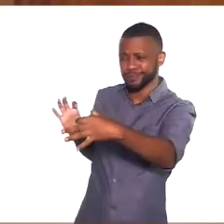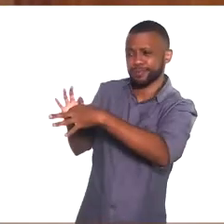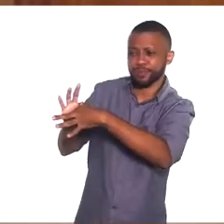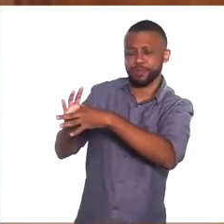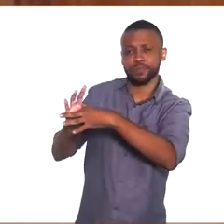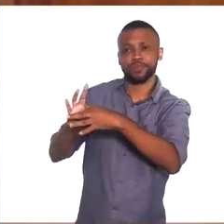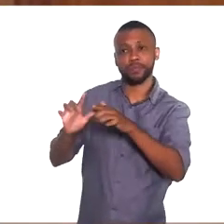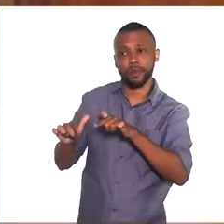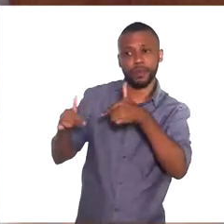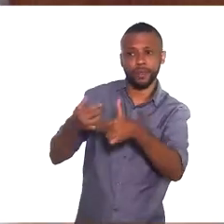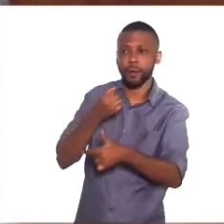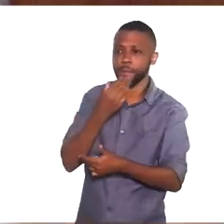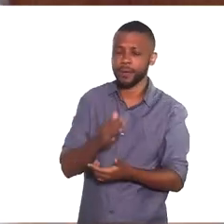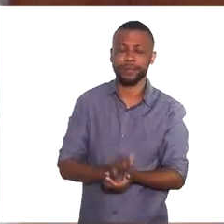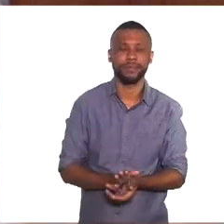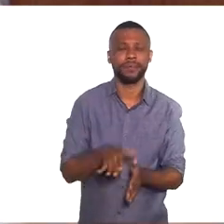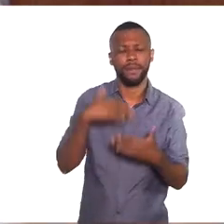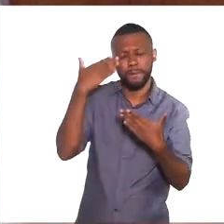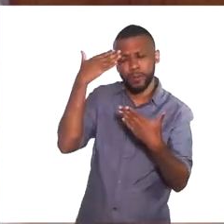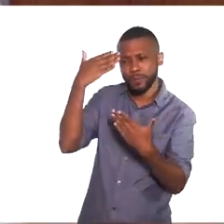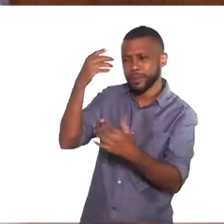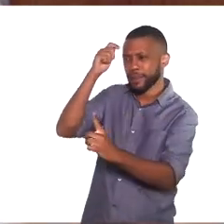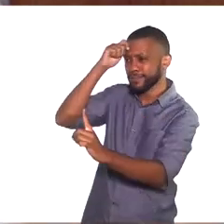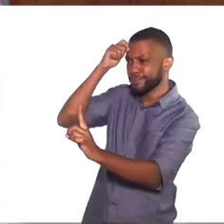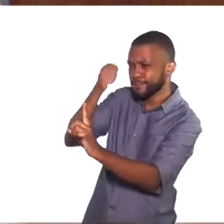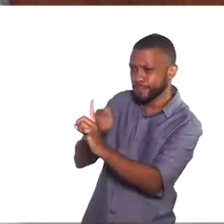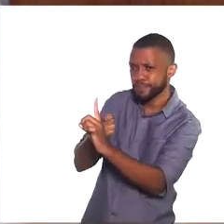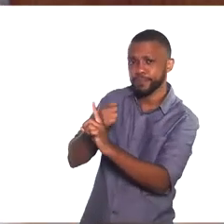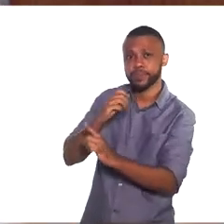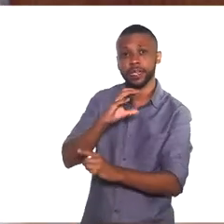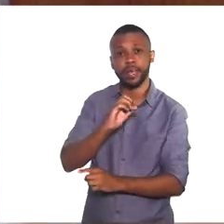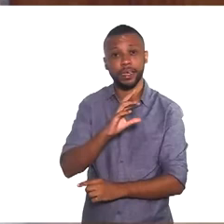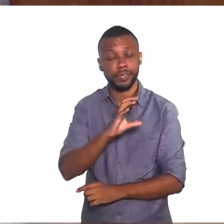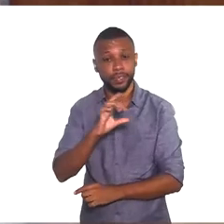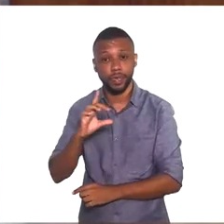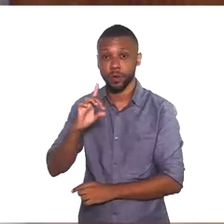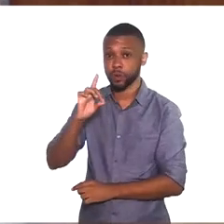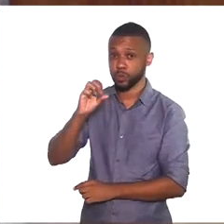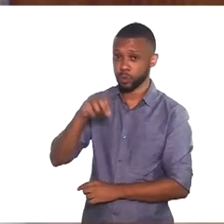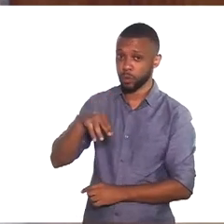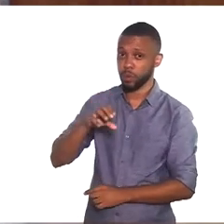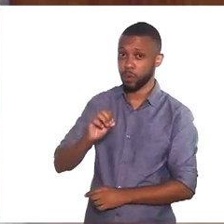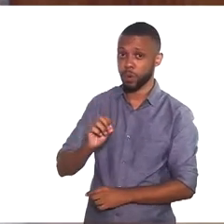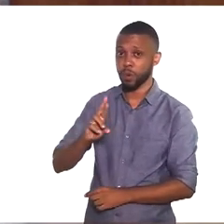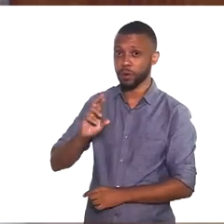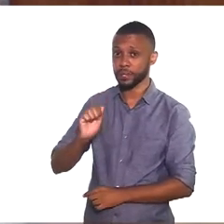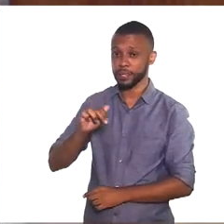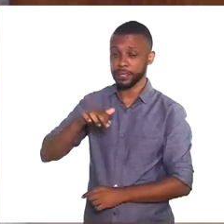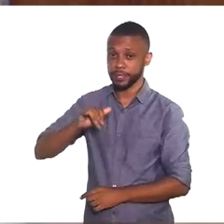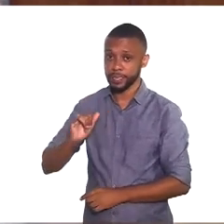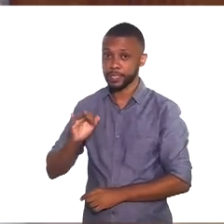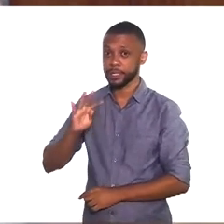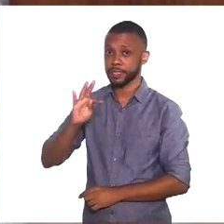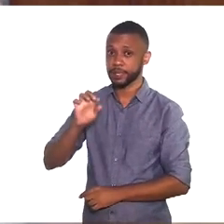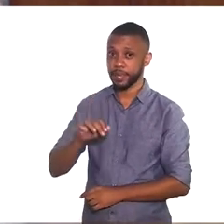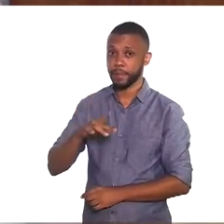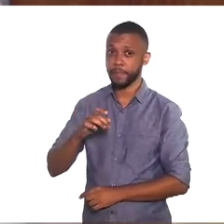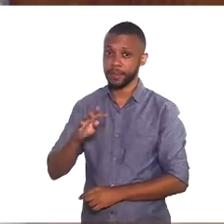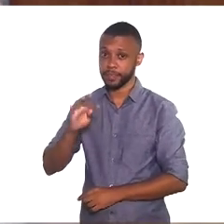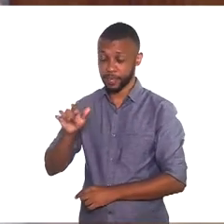para poder fazer o bem muito obrigado sua eminência Cardeal do Anitta em festa